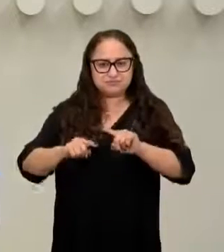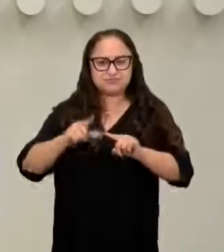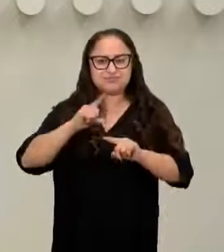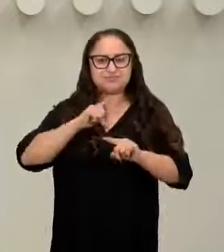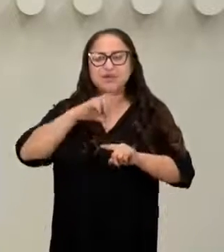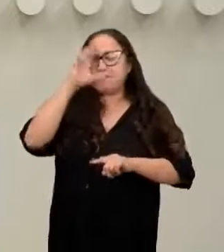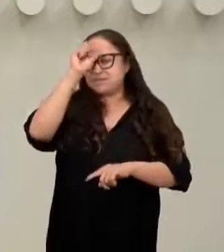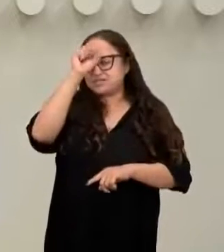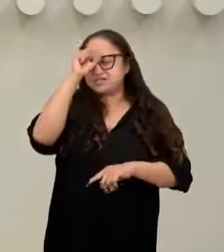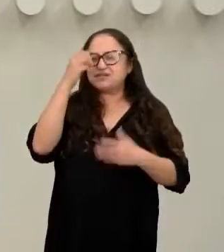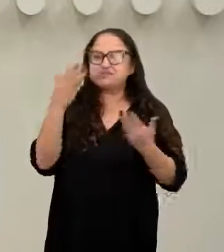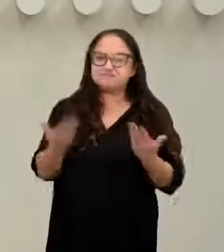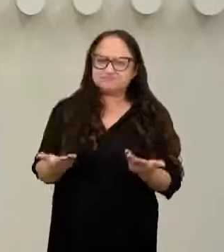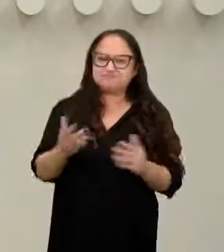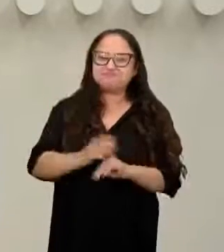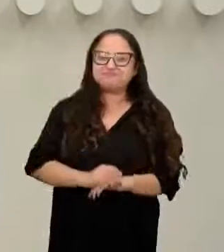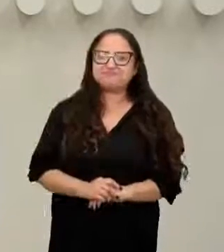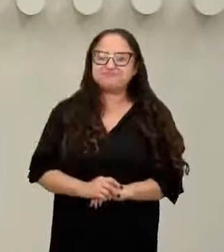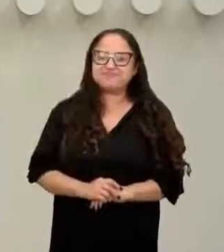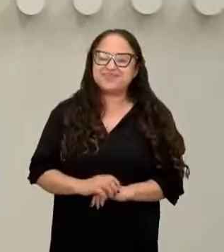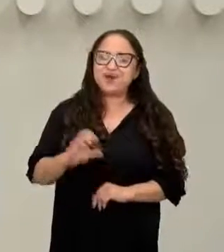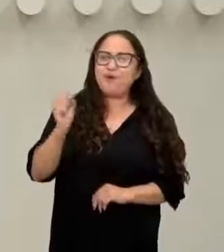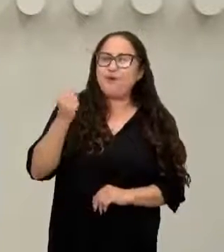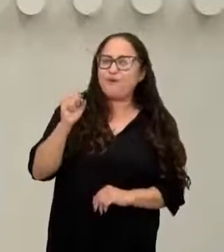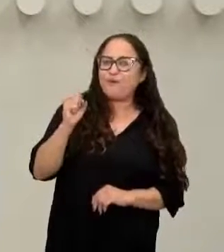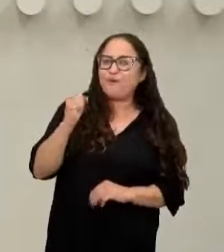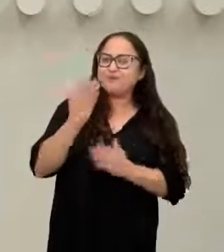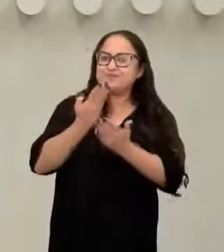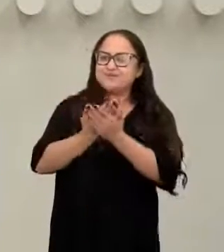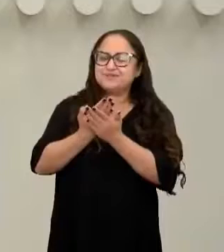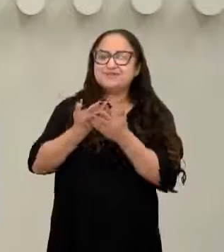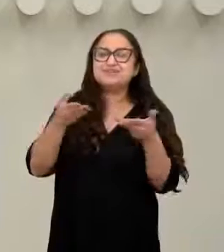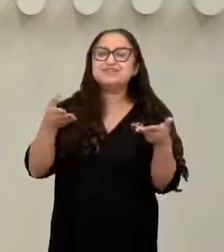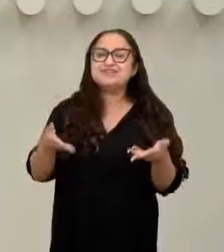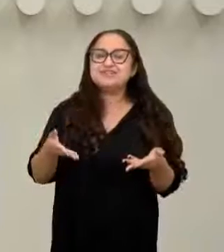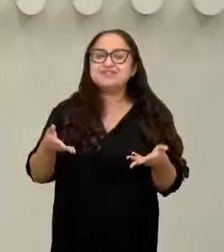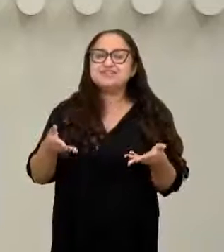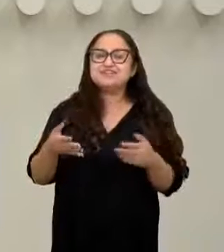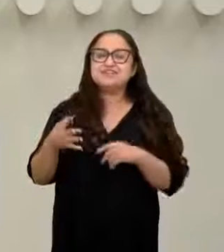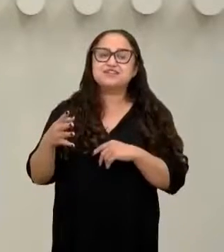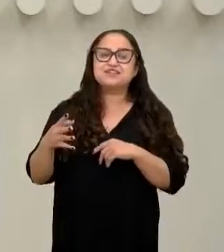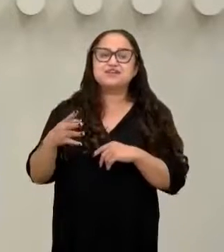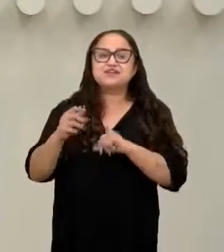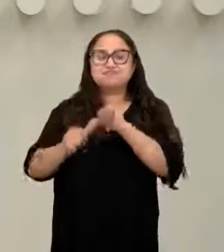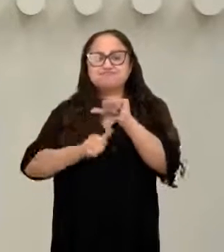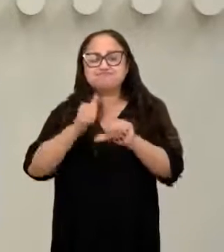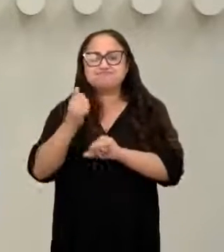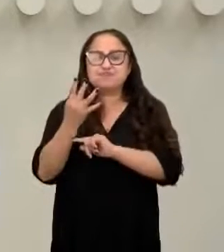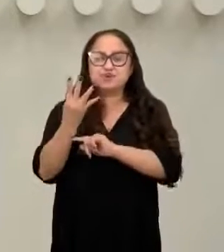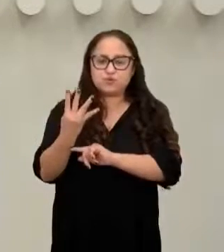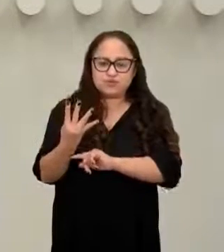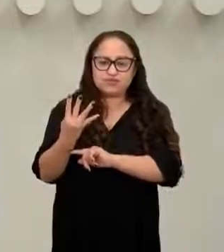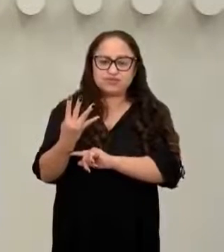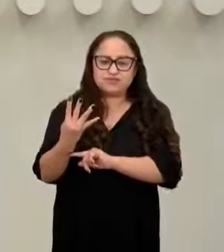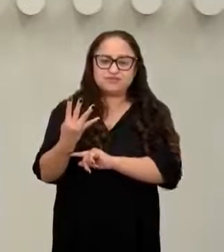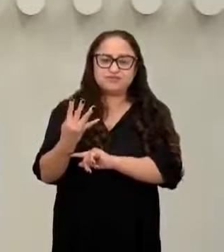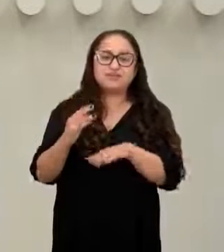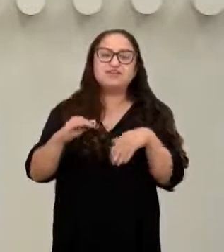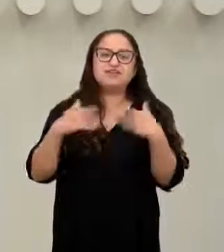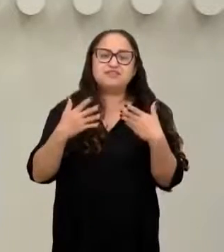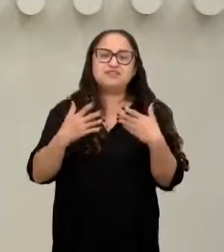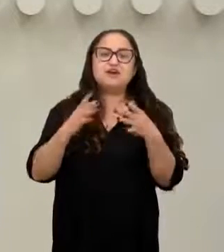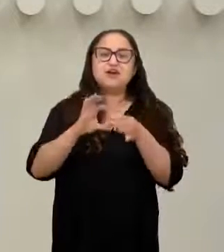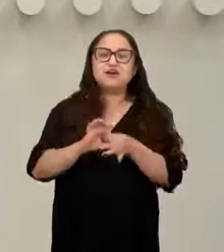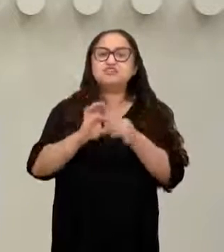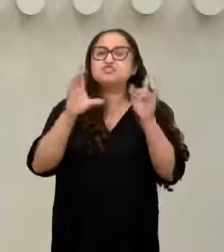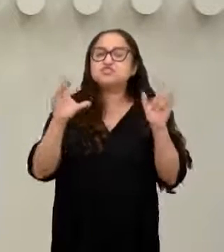cada situação são 8 aulas, e essas 8 aulas aqui se transformam em 4. Então, a nossa dinâmica aqui é uma dinâmica toda diferente